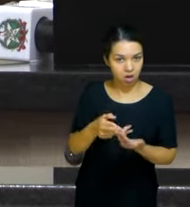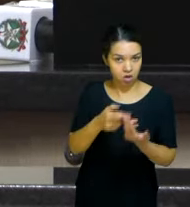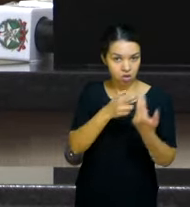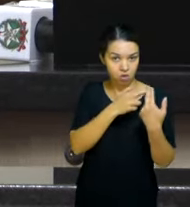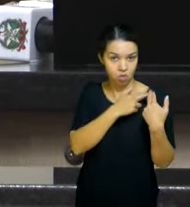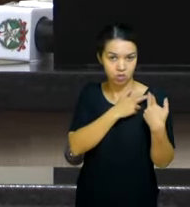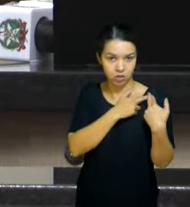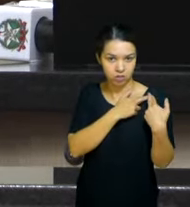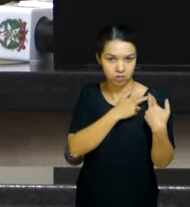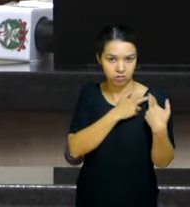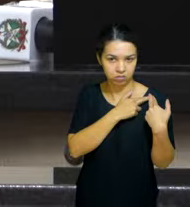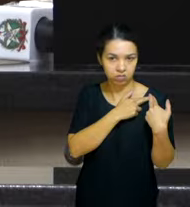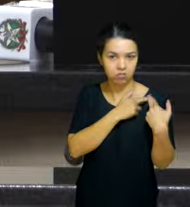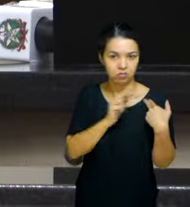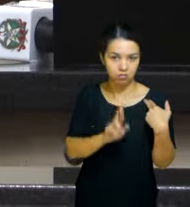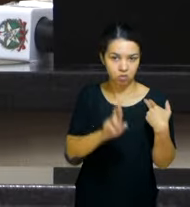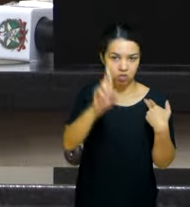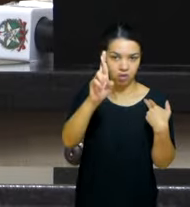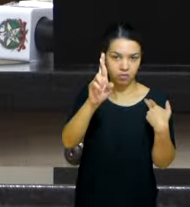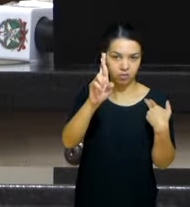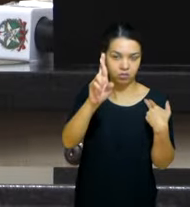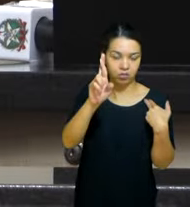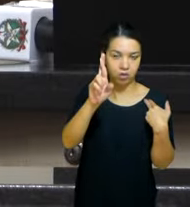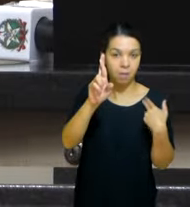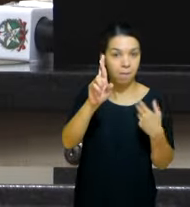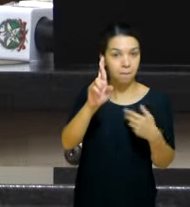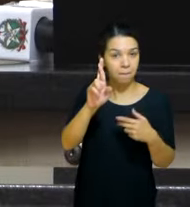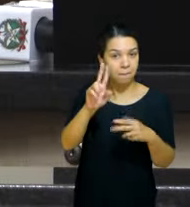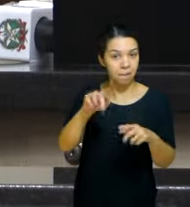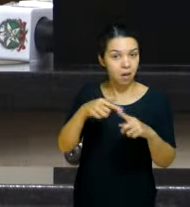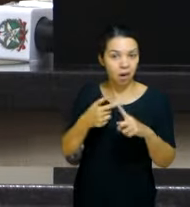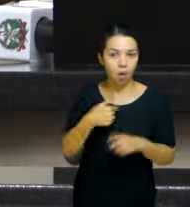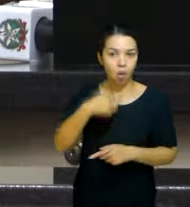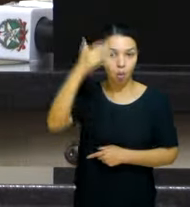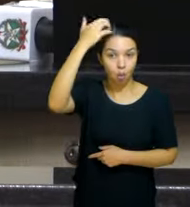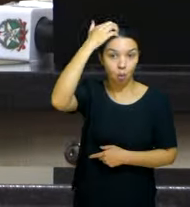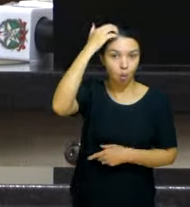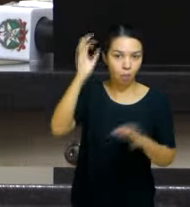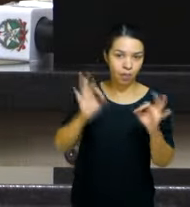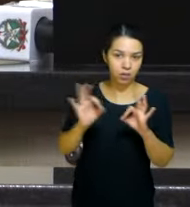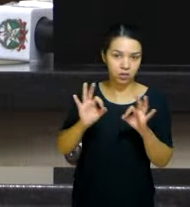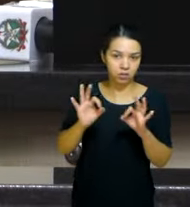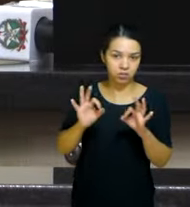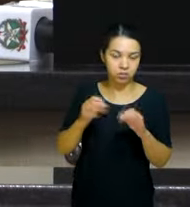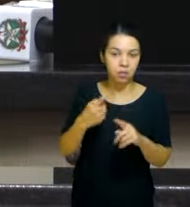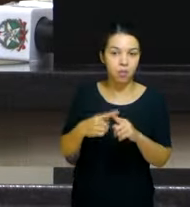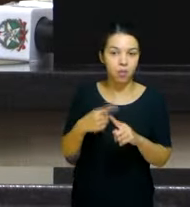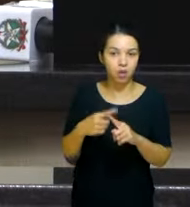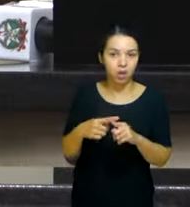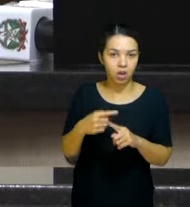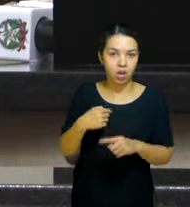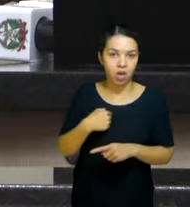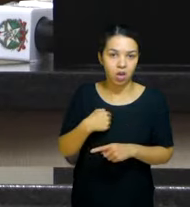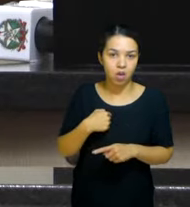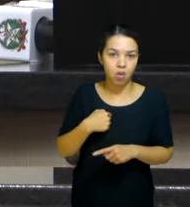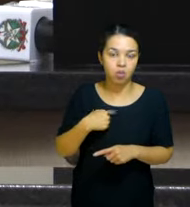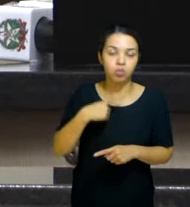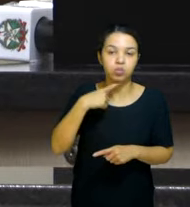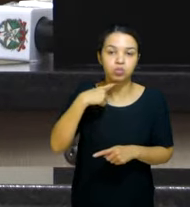sou culpado pelo que ocorreu, porque eu não tive a intenção de provocar ou de que isso